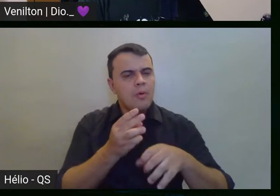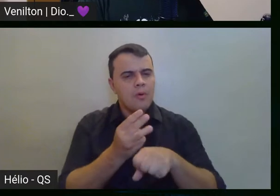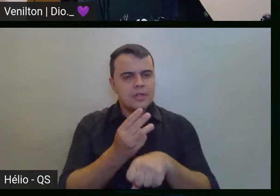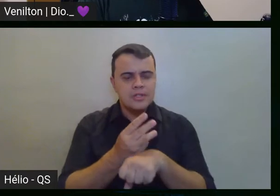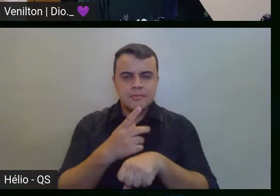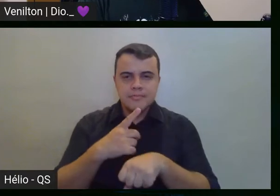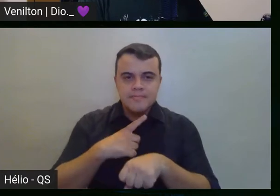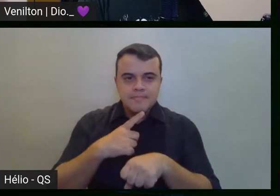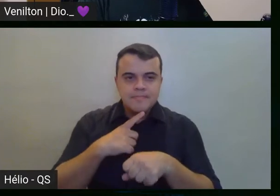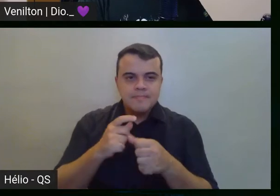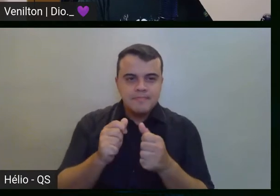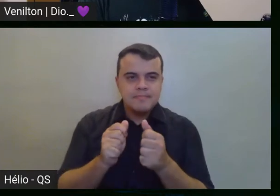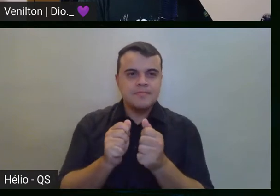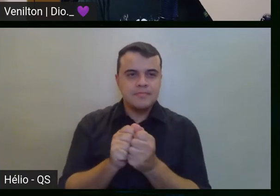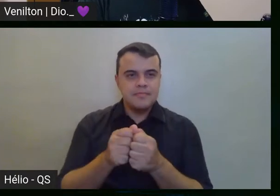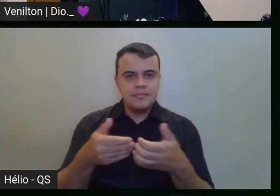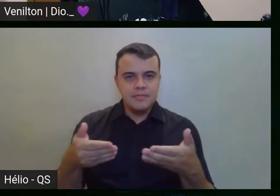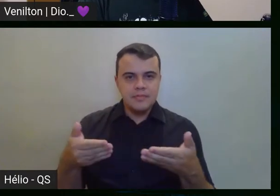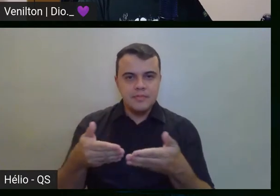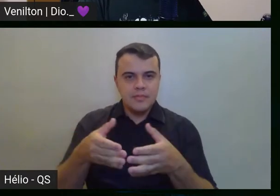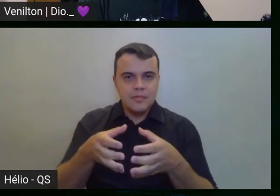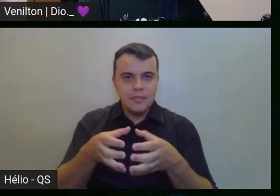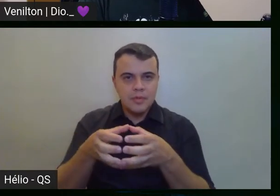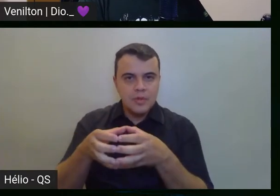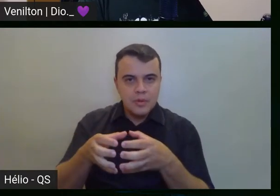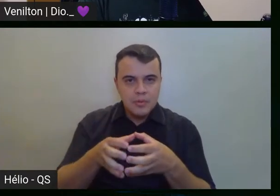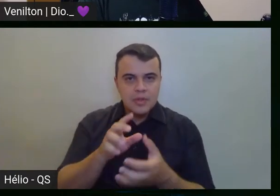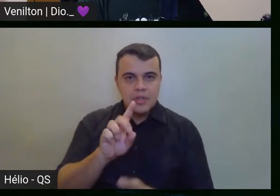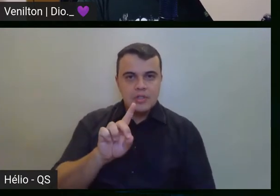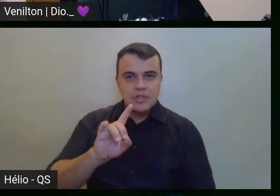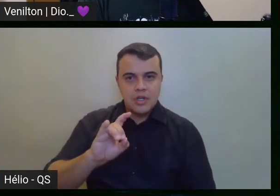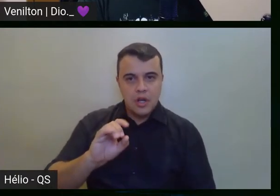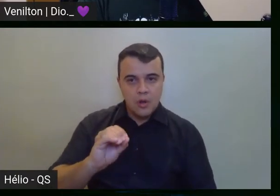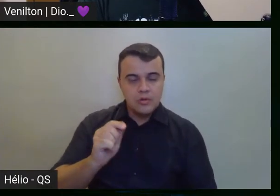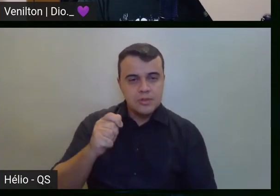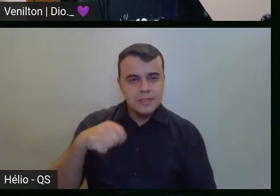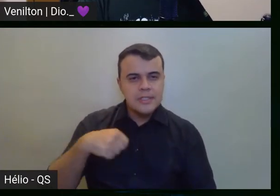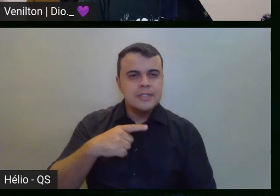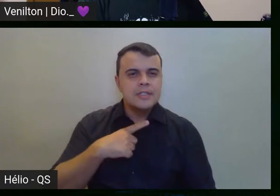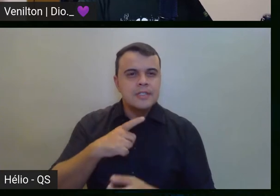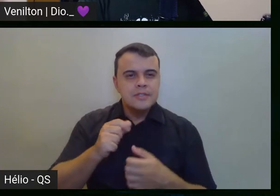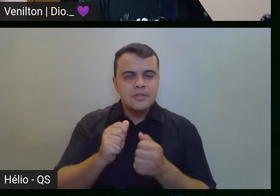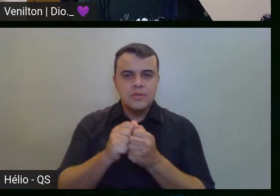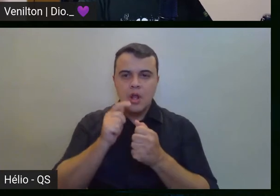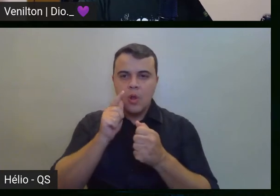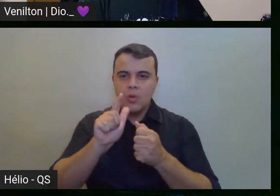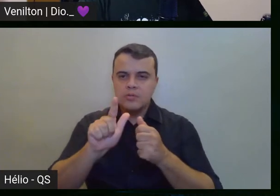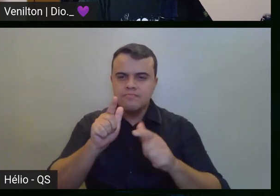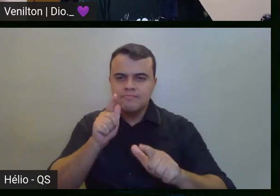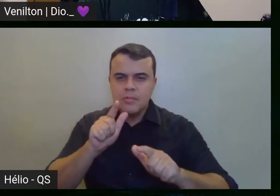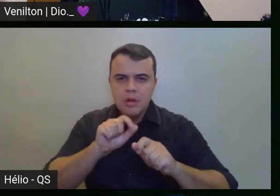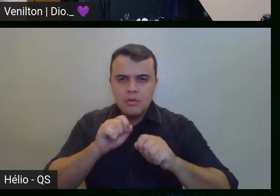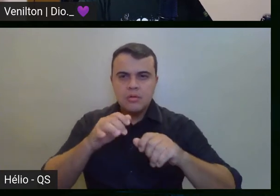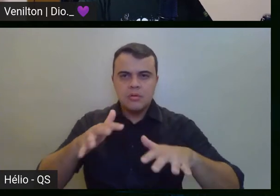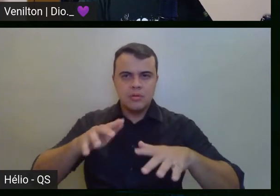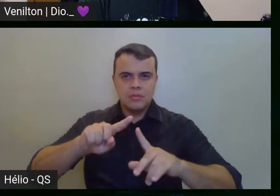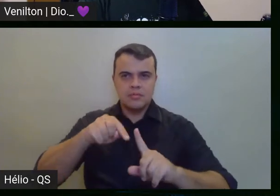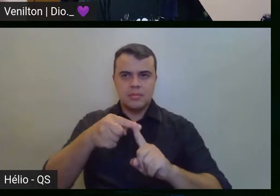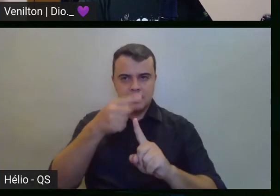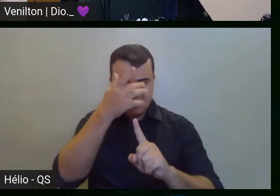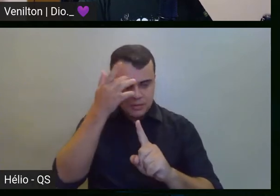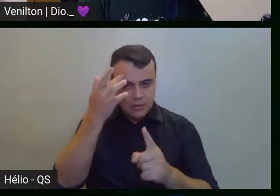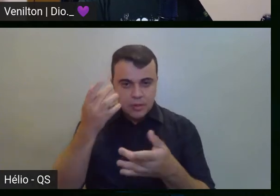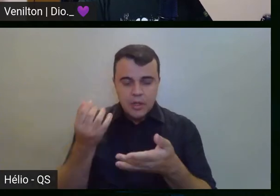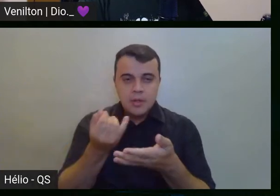você que você tem ali grupo das comunidades da diayo para que a gente possa alcançar mais e mais pessoas é muito importante